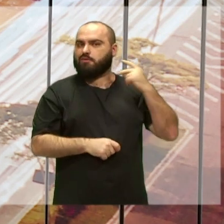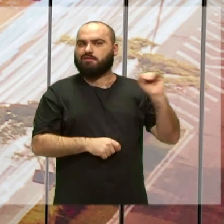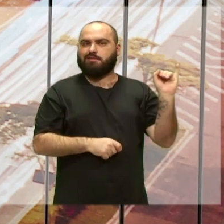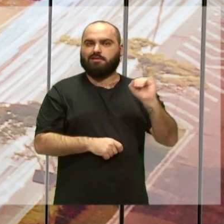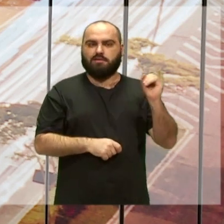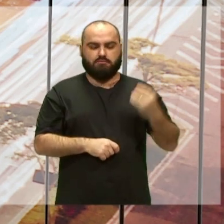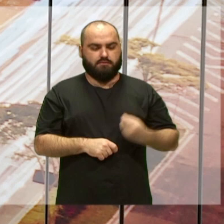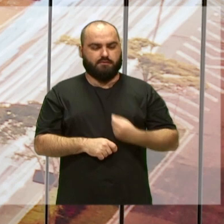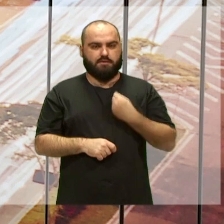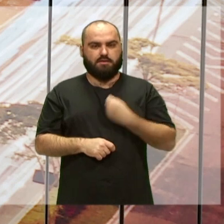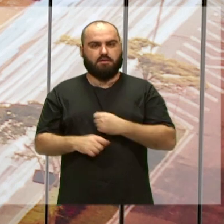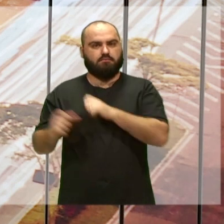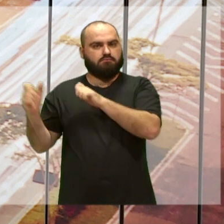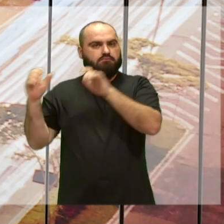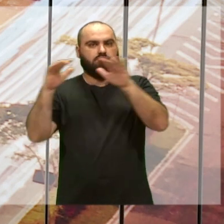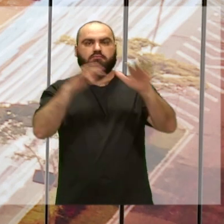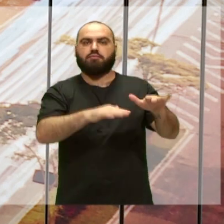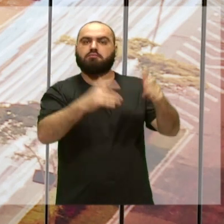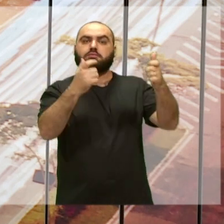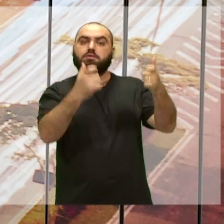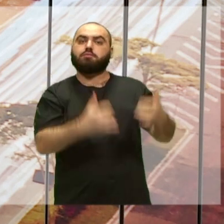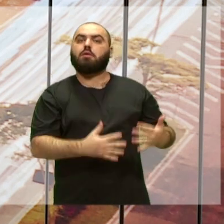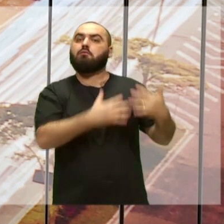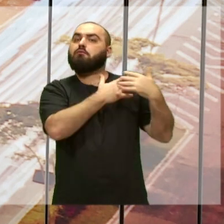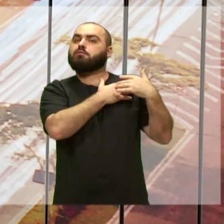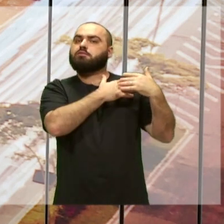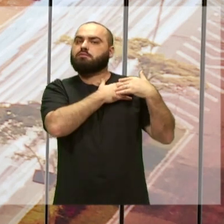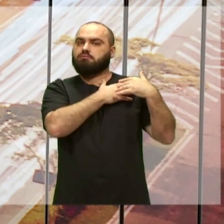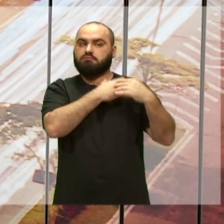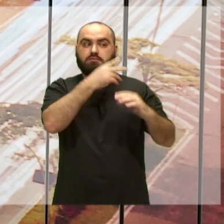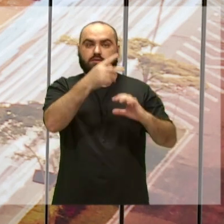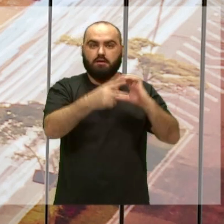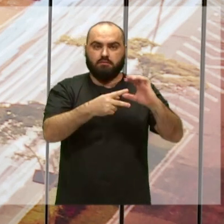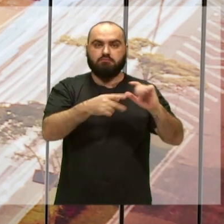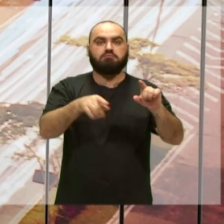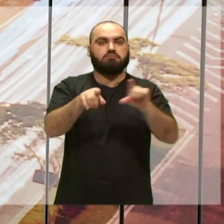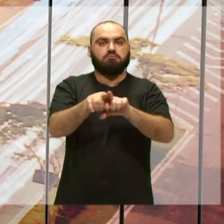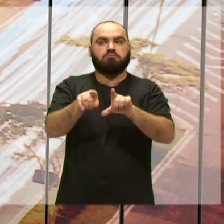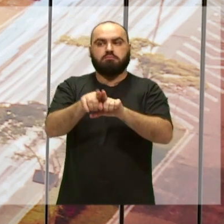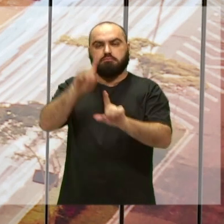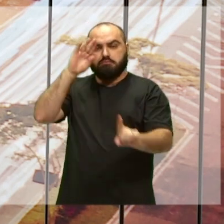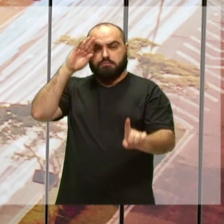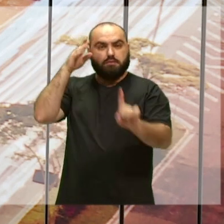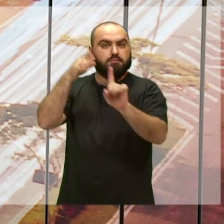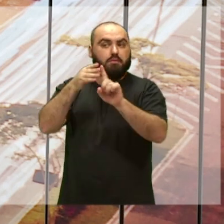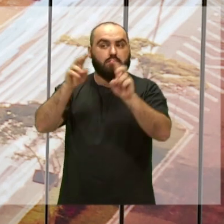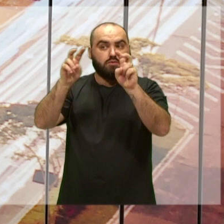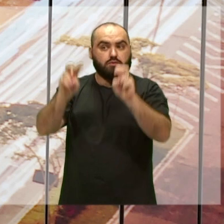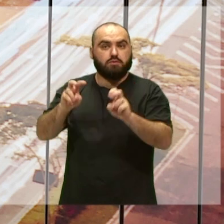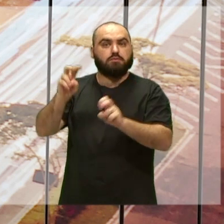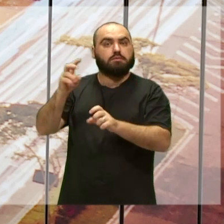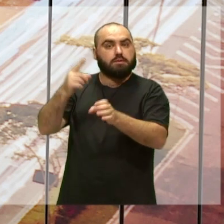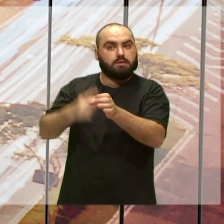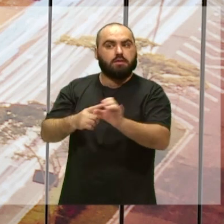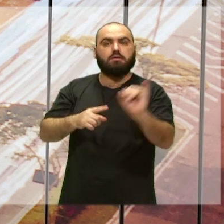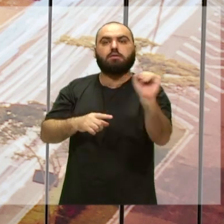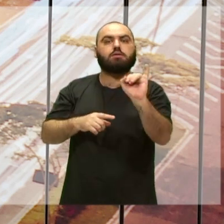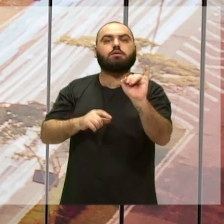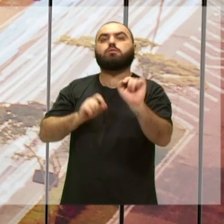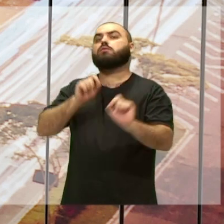exporem suas pautas legislativas e comentarem os principais assuntos da cidade sempre com